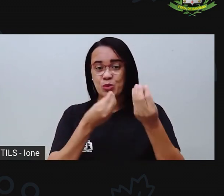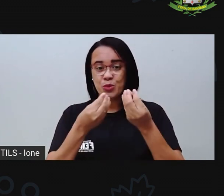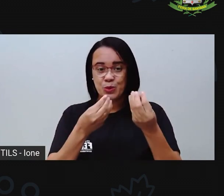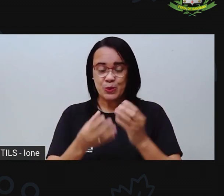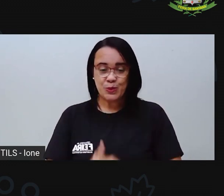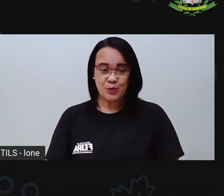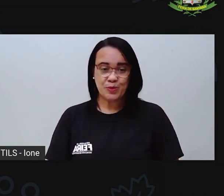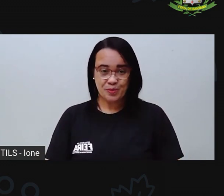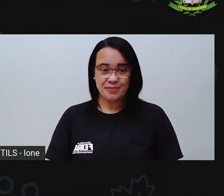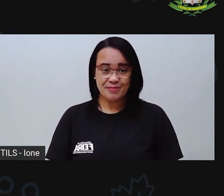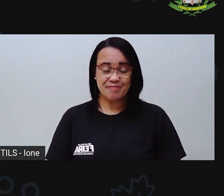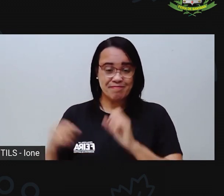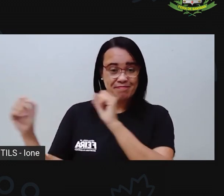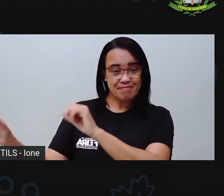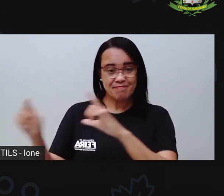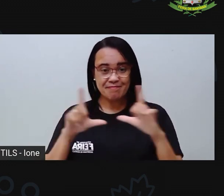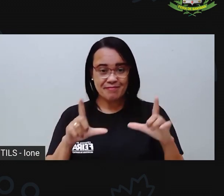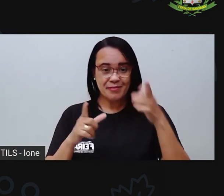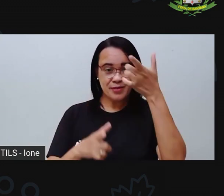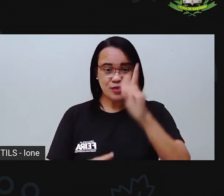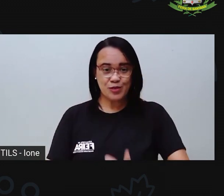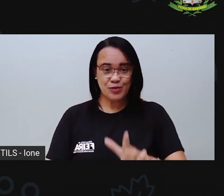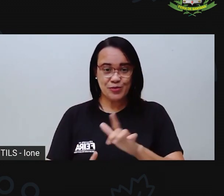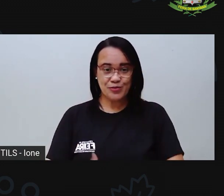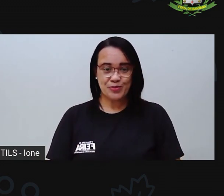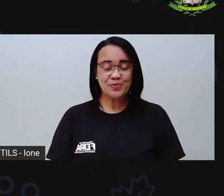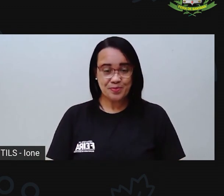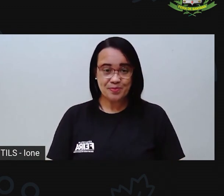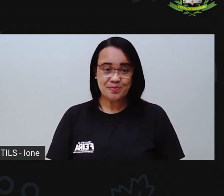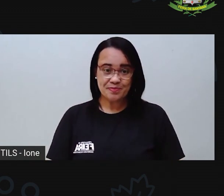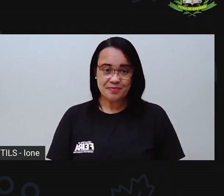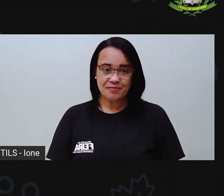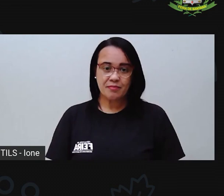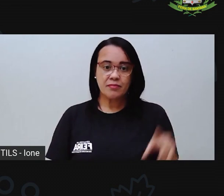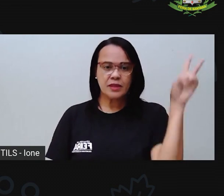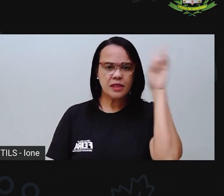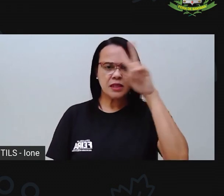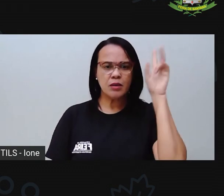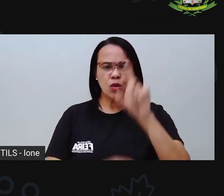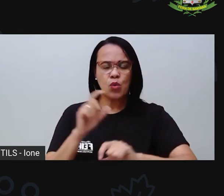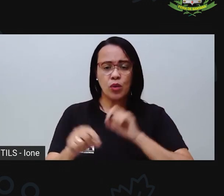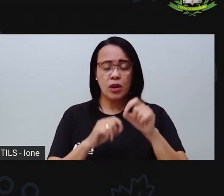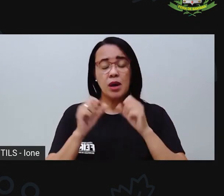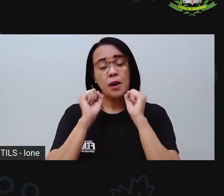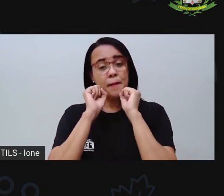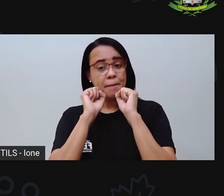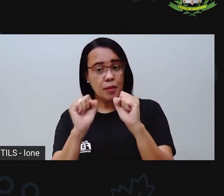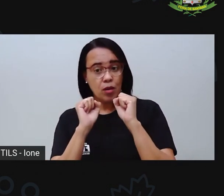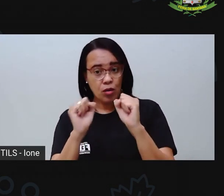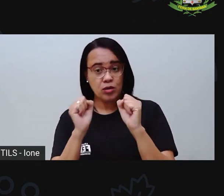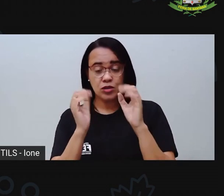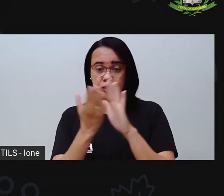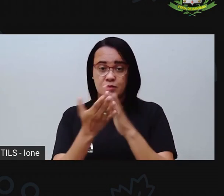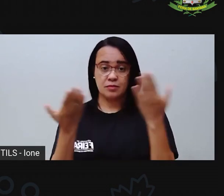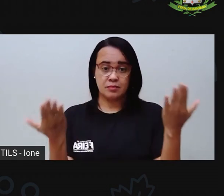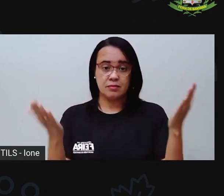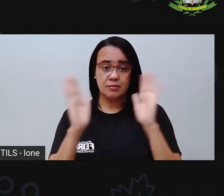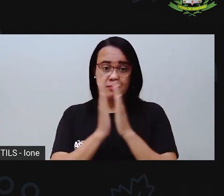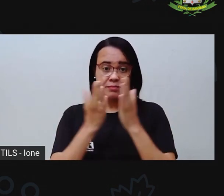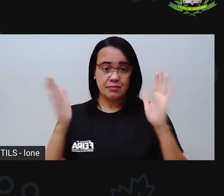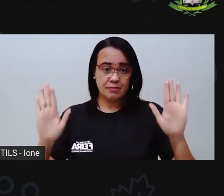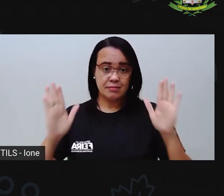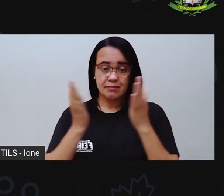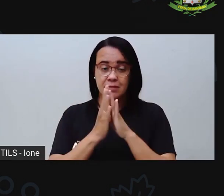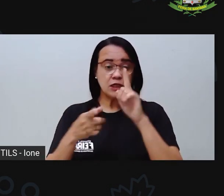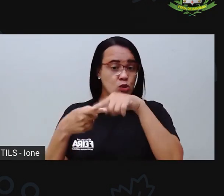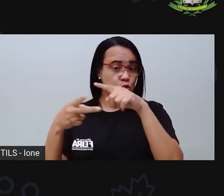vamos lá. Deixa eu botar de novo o slide. Pronto? Então, lembrando que você pode brincar assim como as meninas do vídeo estavam